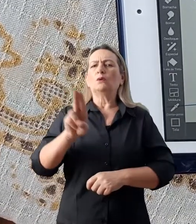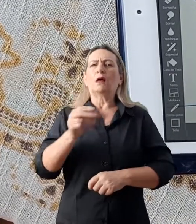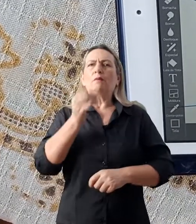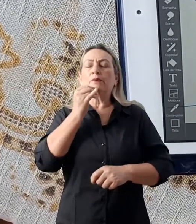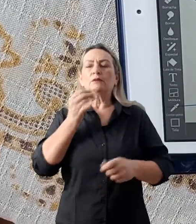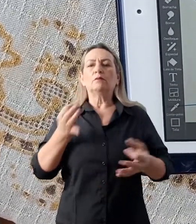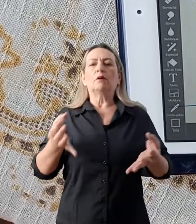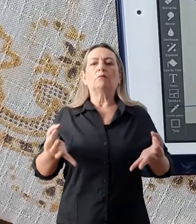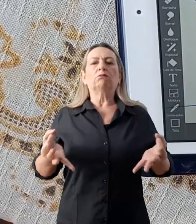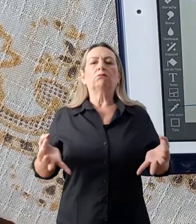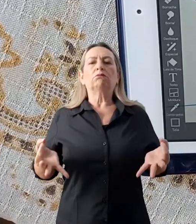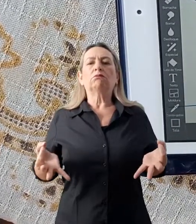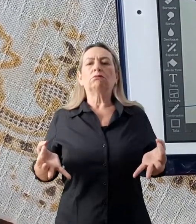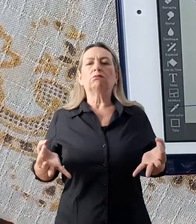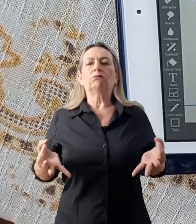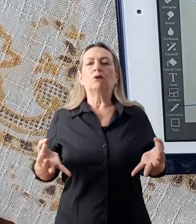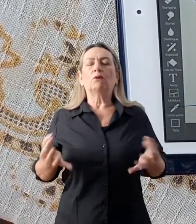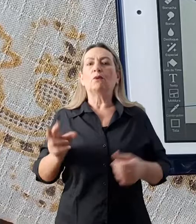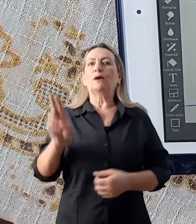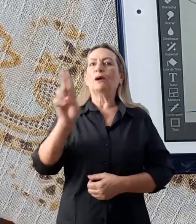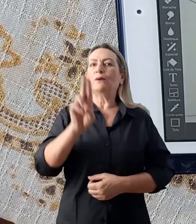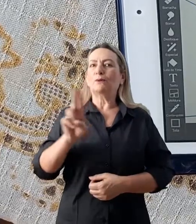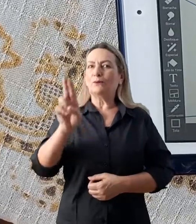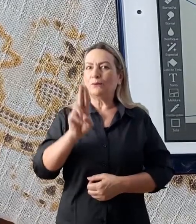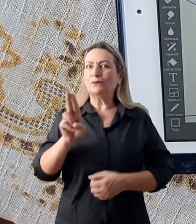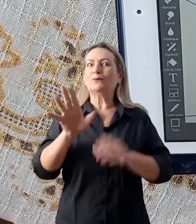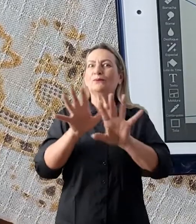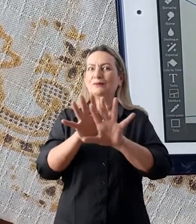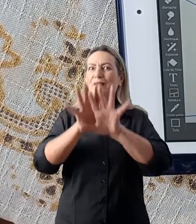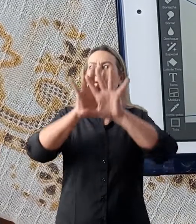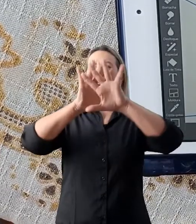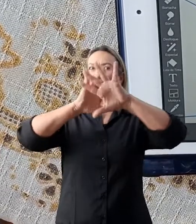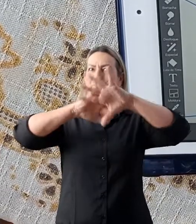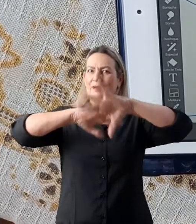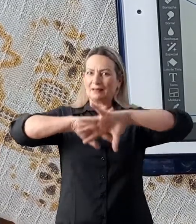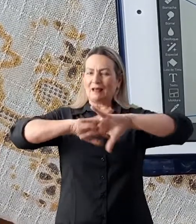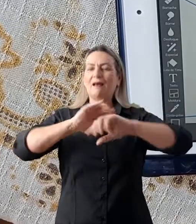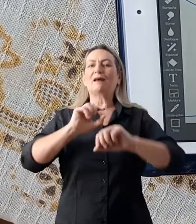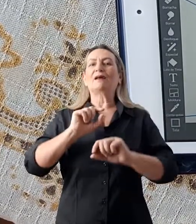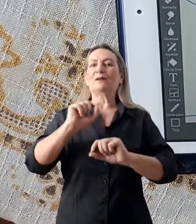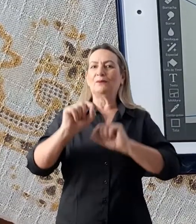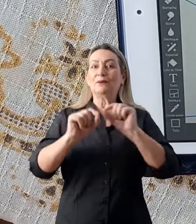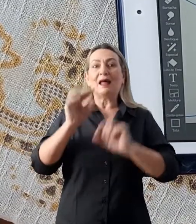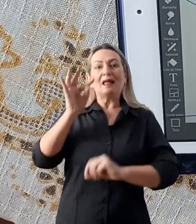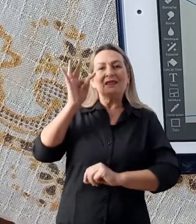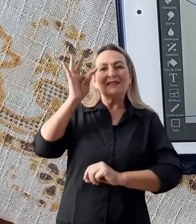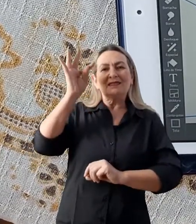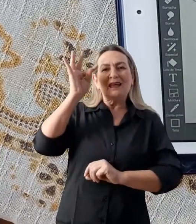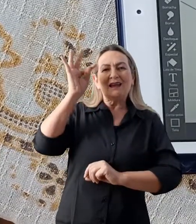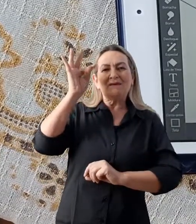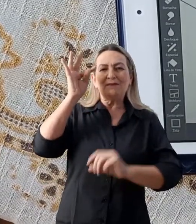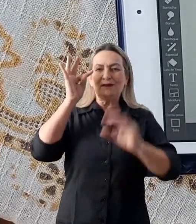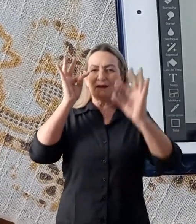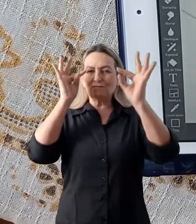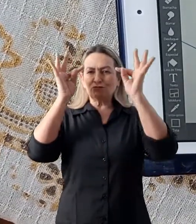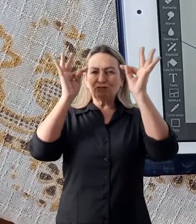o yoga, como a própria psicanálise também. O Jung utilizou muito de mandalas.